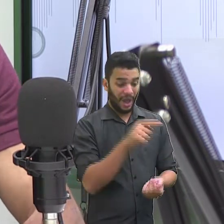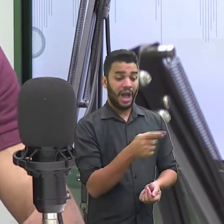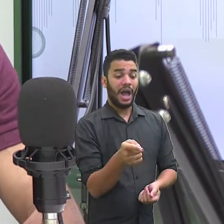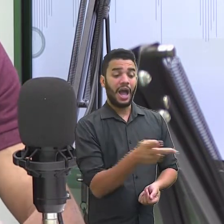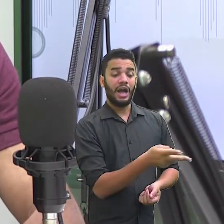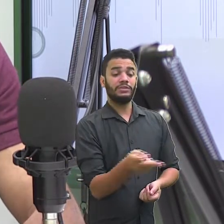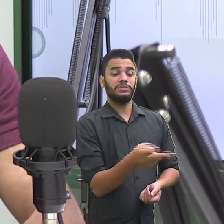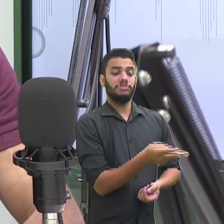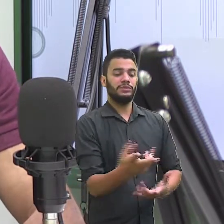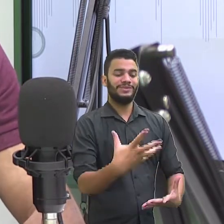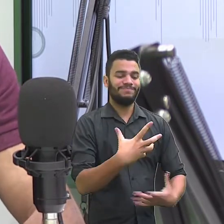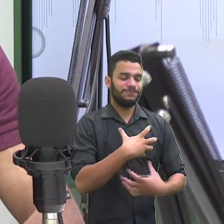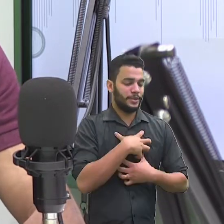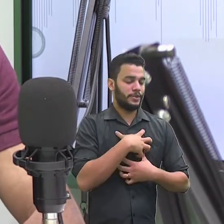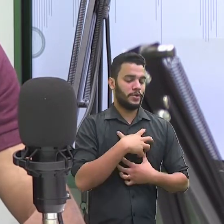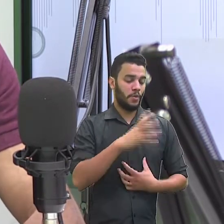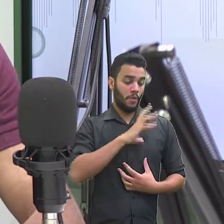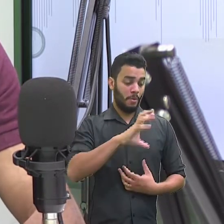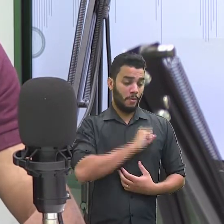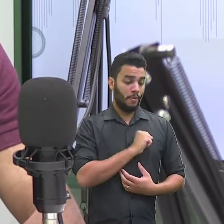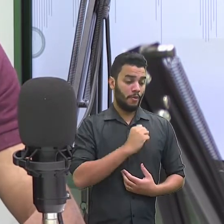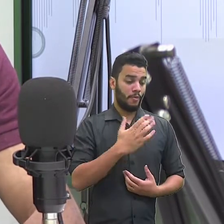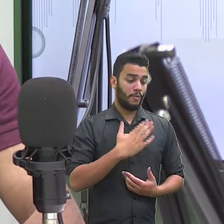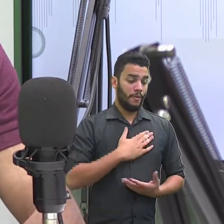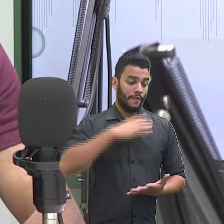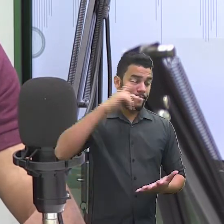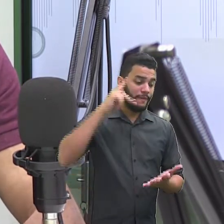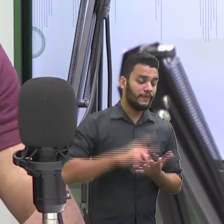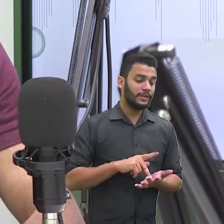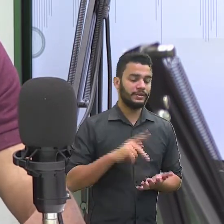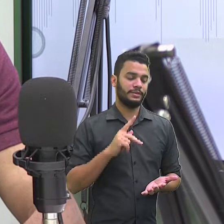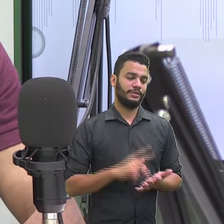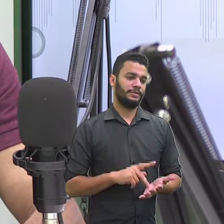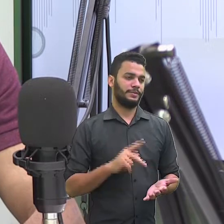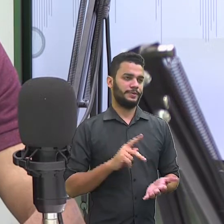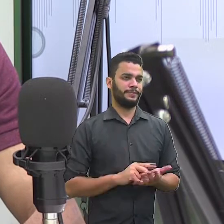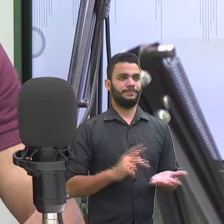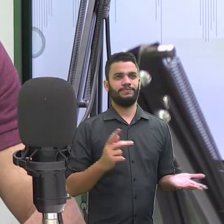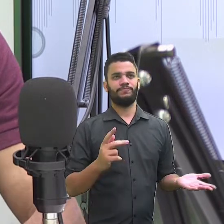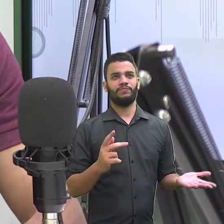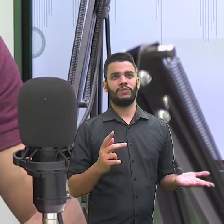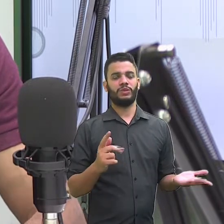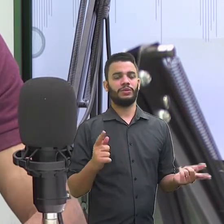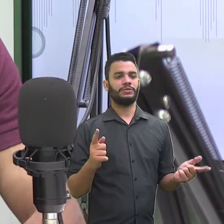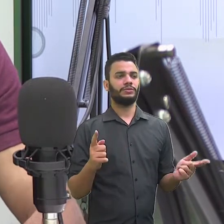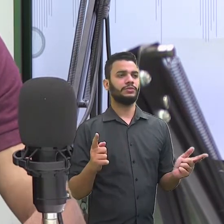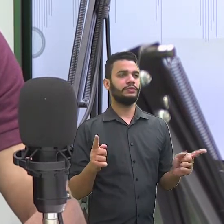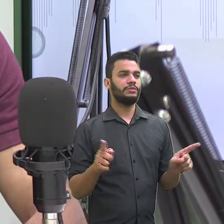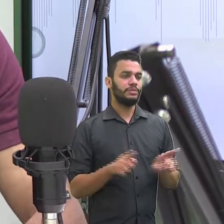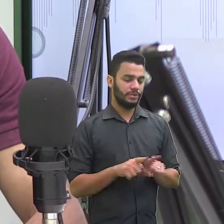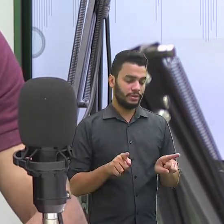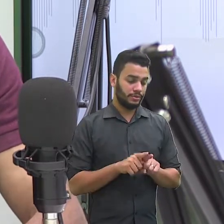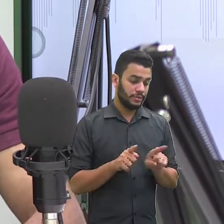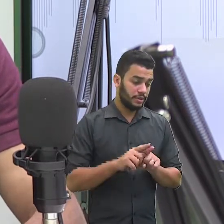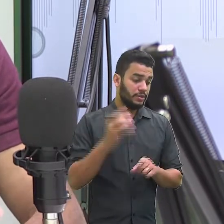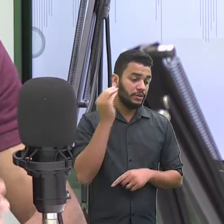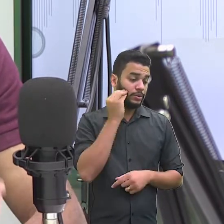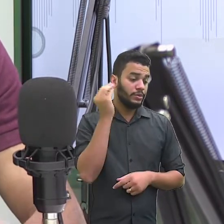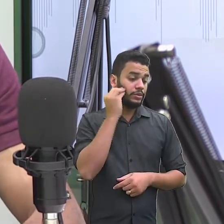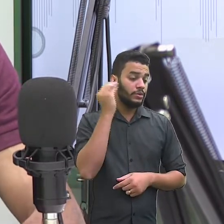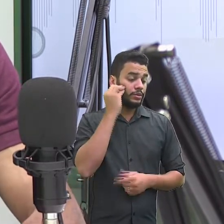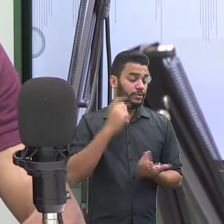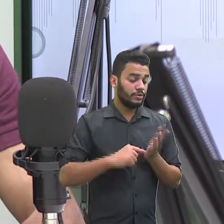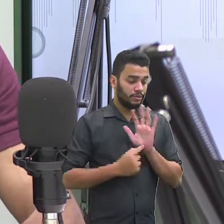amor. Eu preciso também ser um pai que procure não irritar as minhas filhas, né?